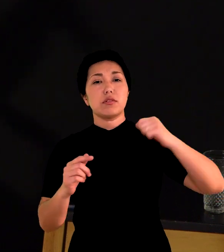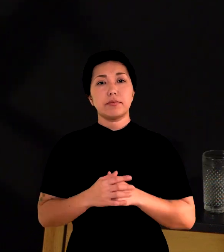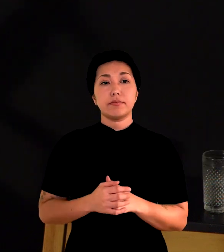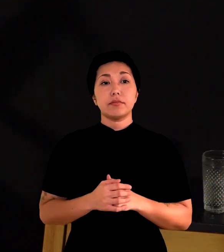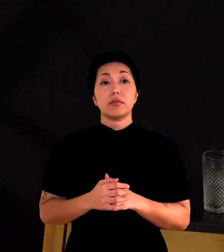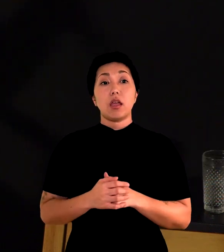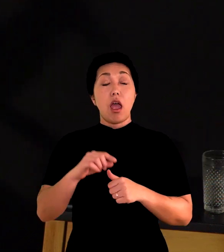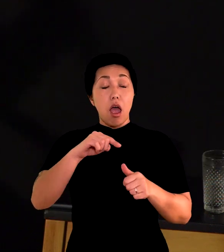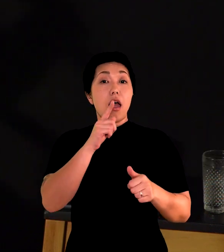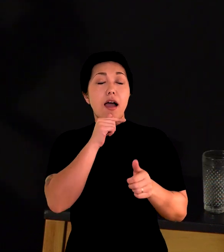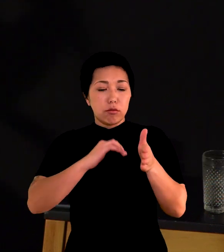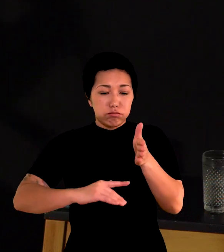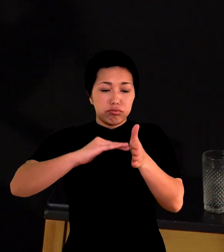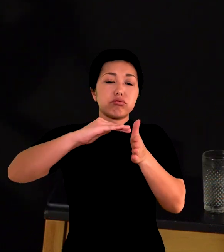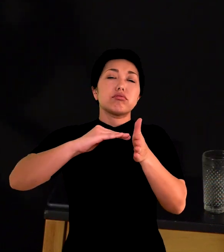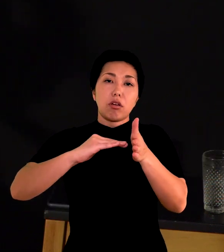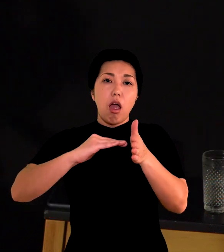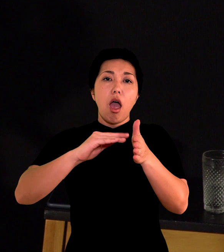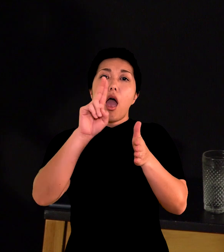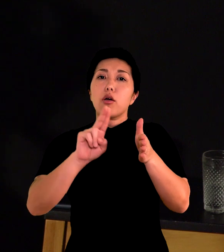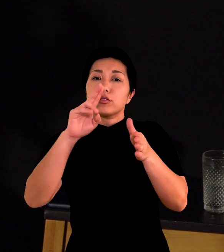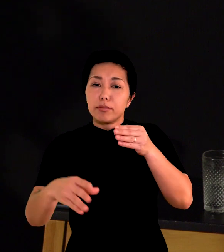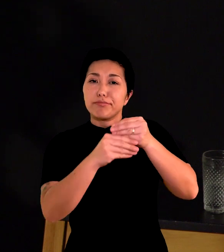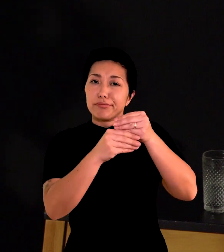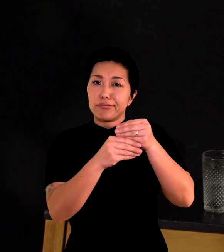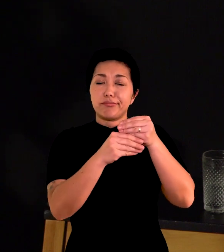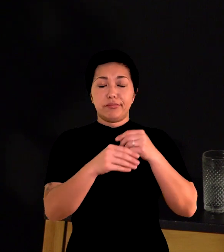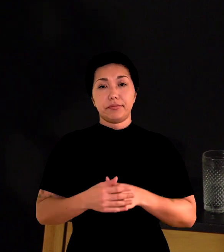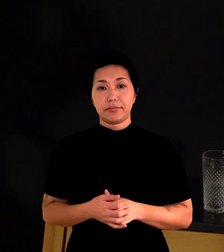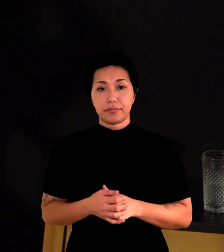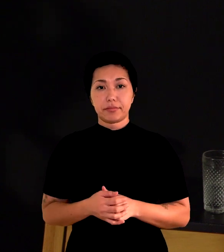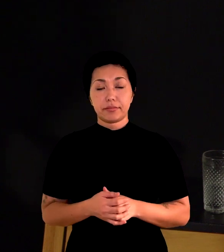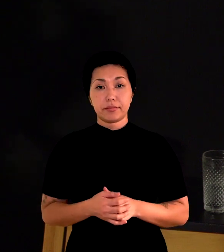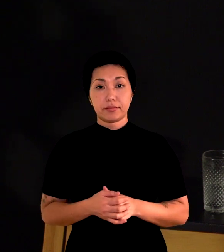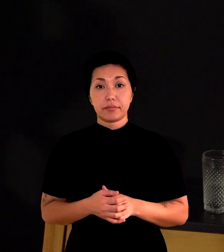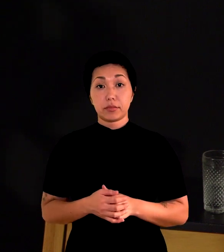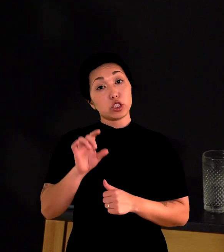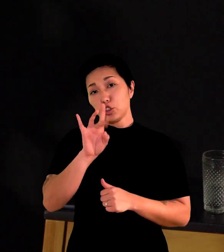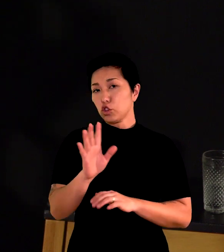a capacidade do reservatório, só para fazer essa compensação, né?